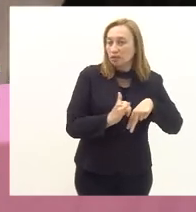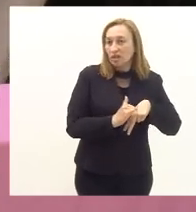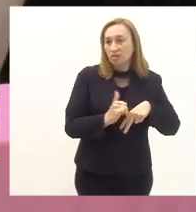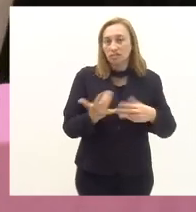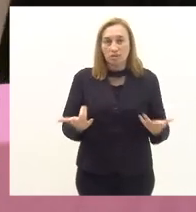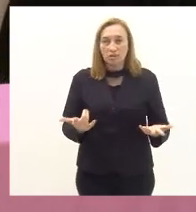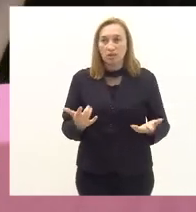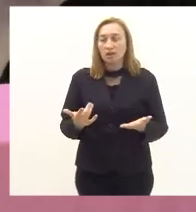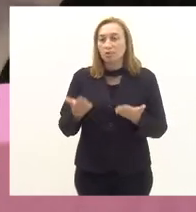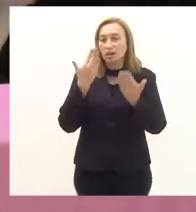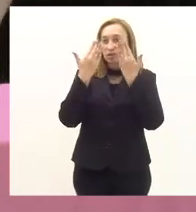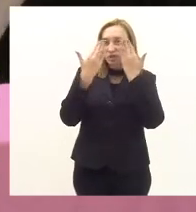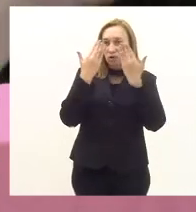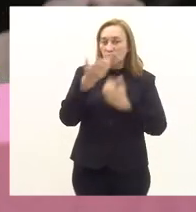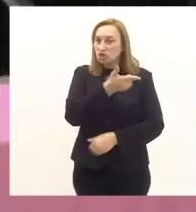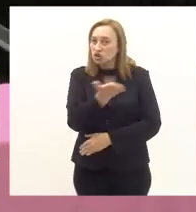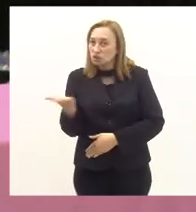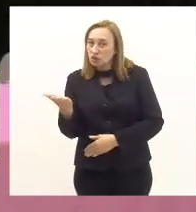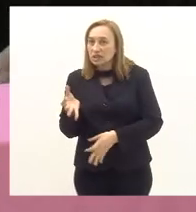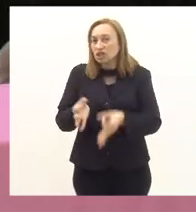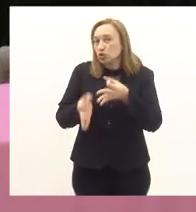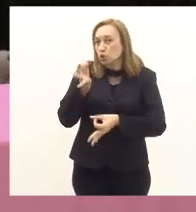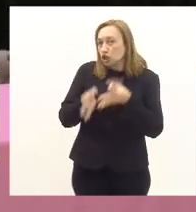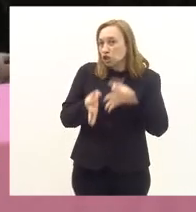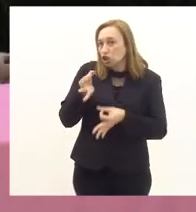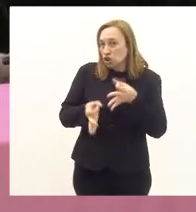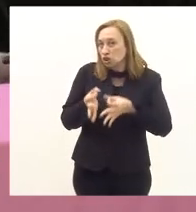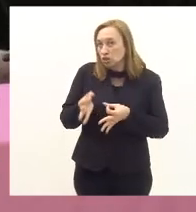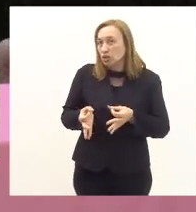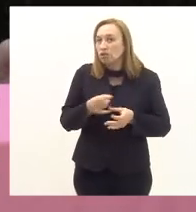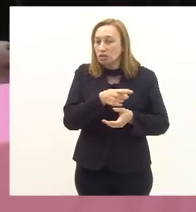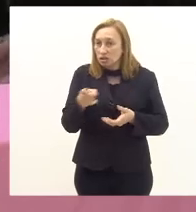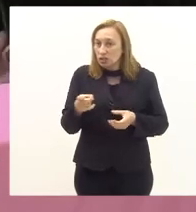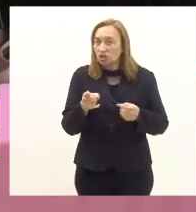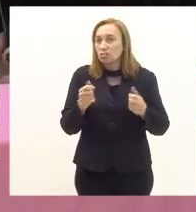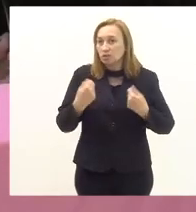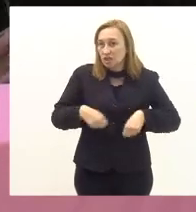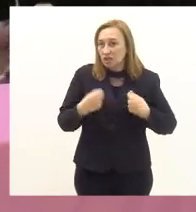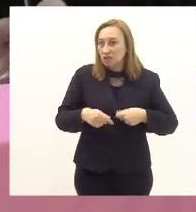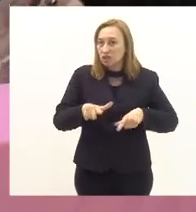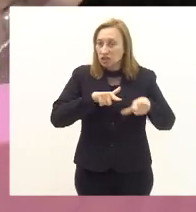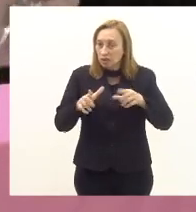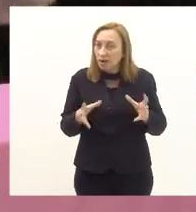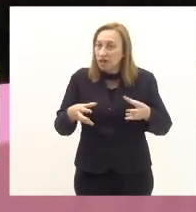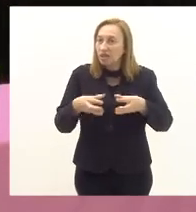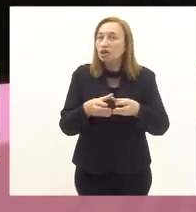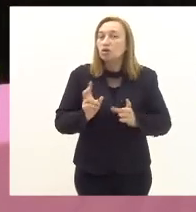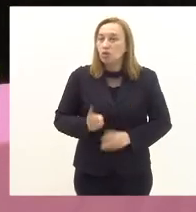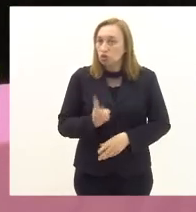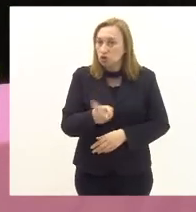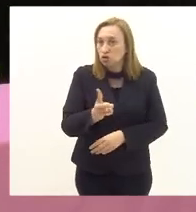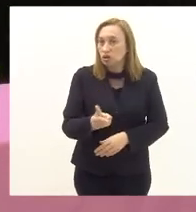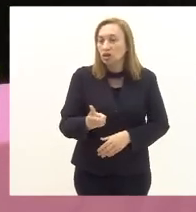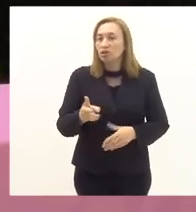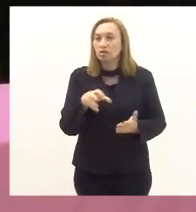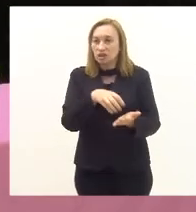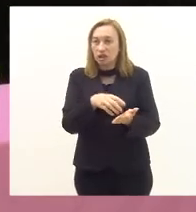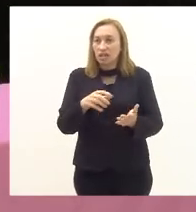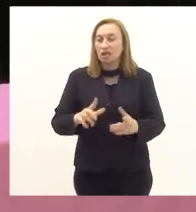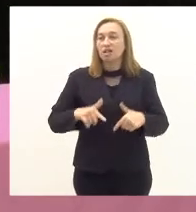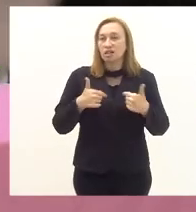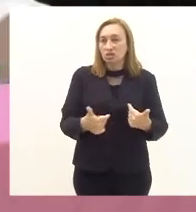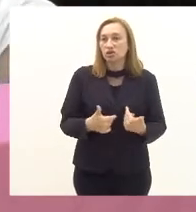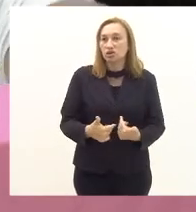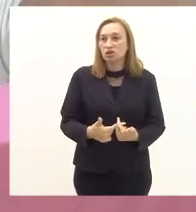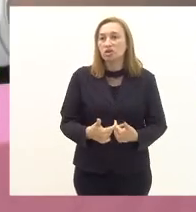a parte psicológica de vocês, a parte jurídica que vocês precisam, então a gente trabalha em rede, vamos continuar, e a nossa rede funciona.